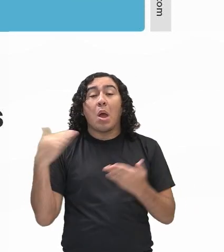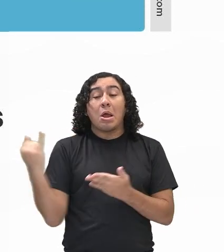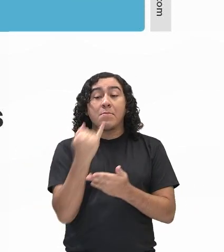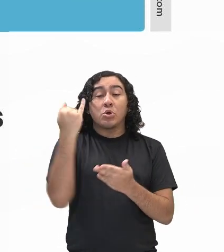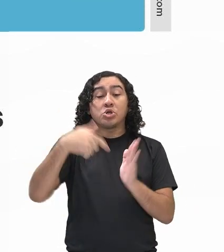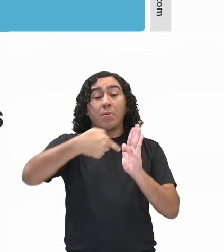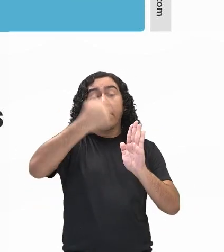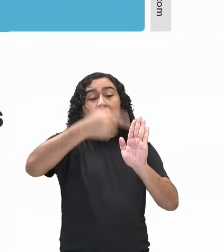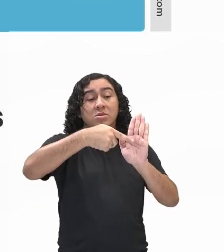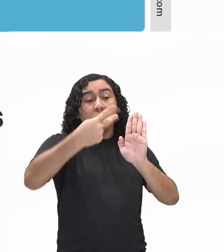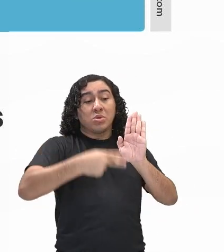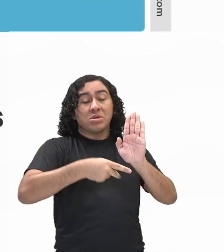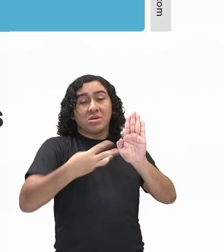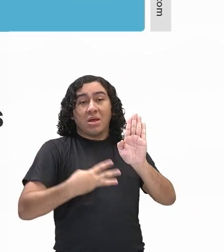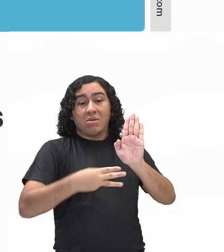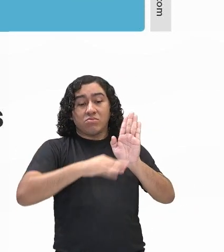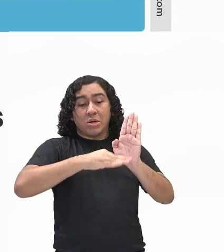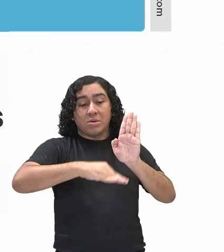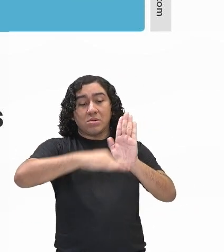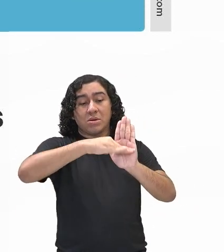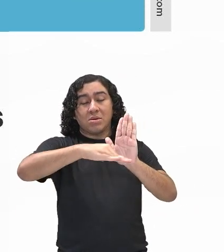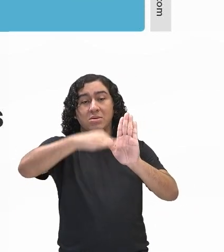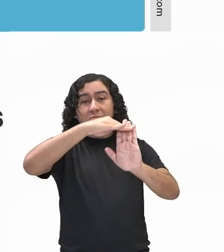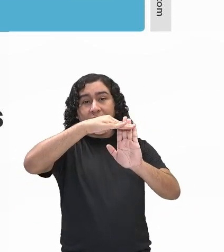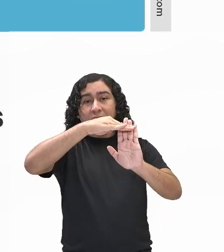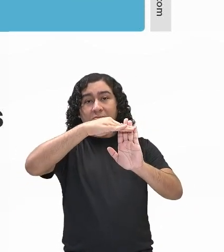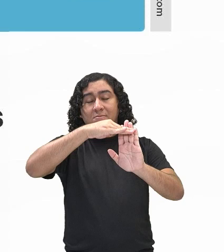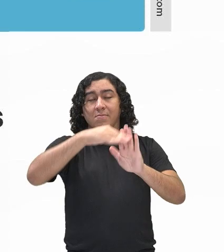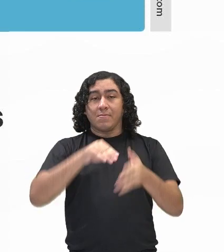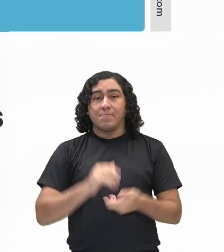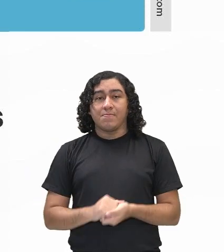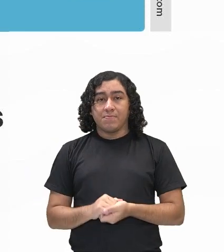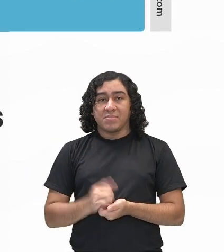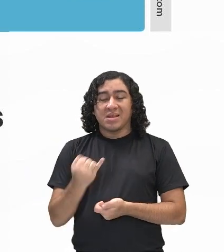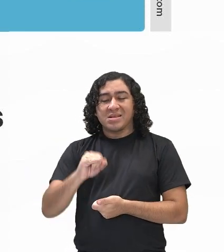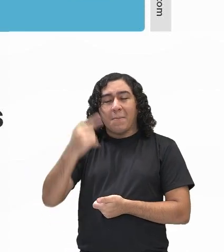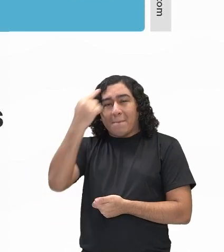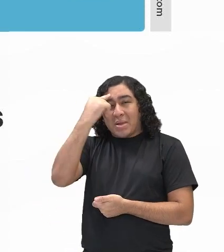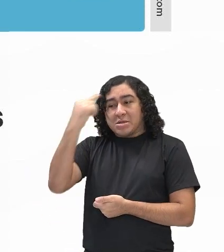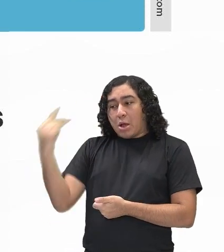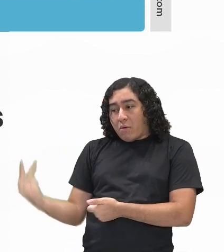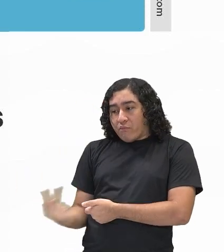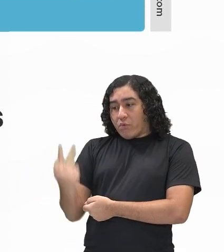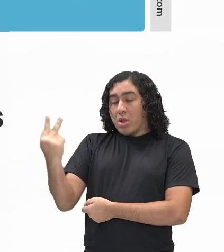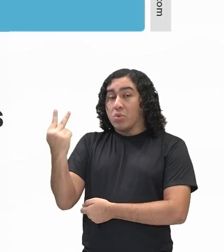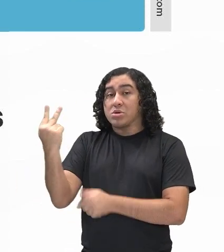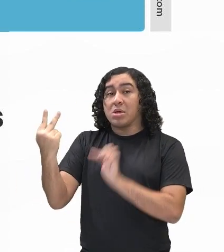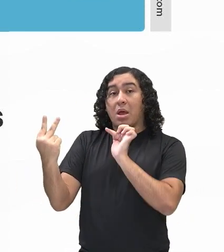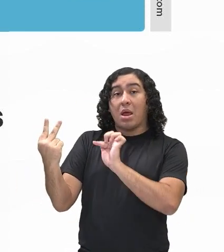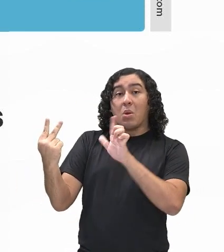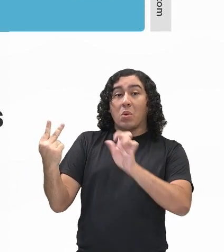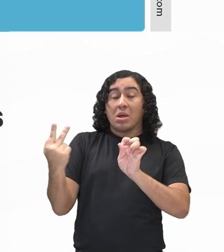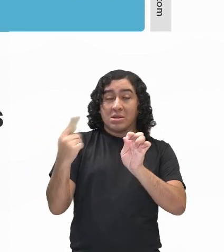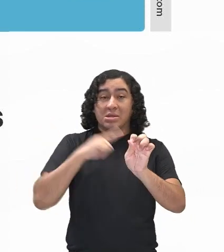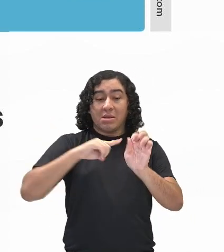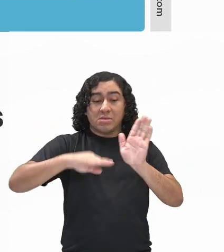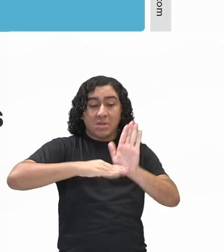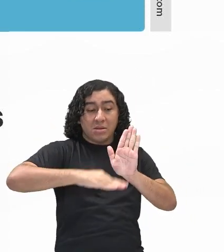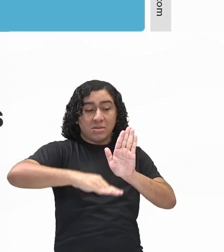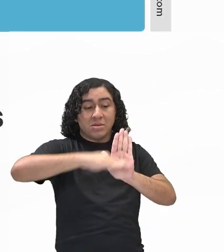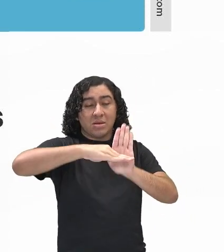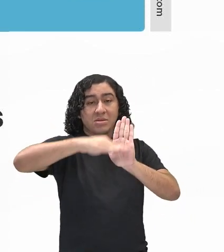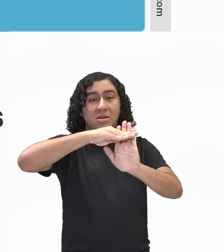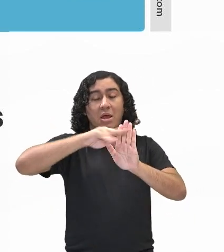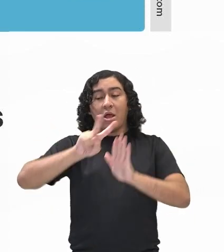no campo das escalas de valores. Então, quando a gente fala de valorizar, nós estamos falando de escala de valores,